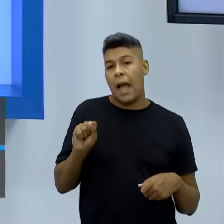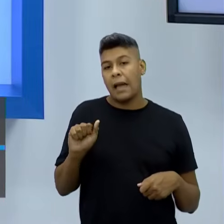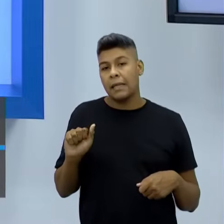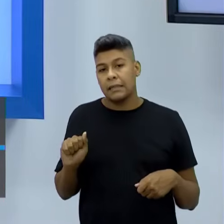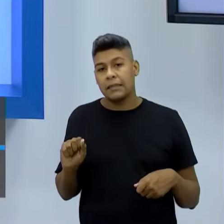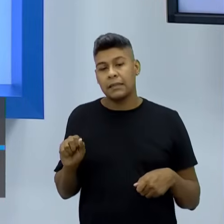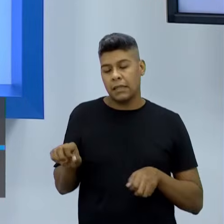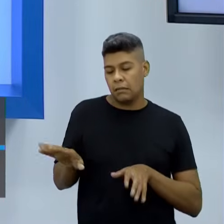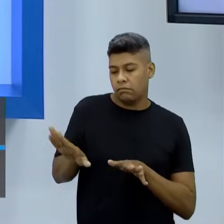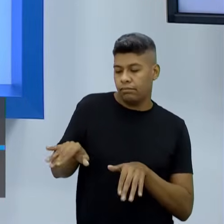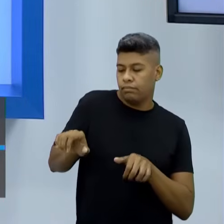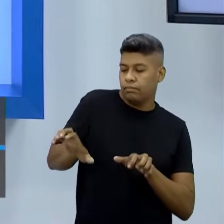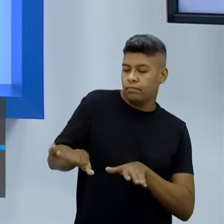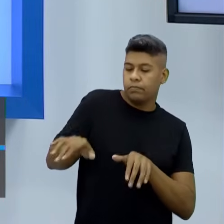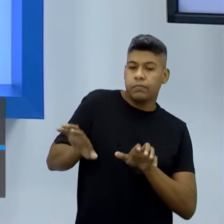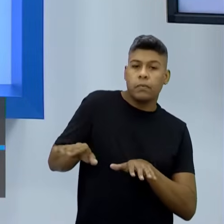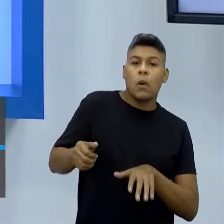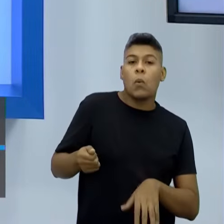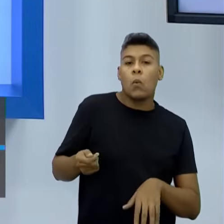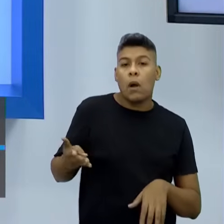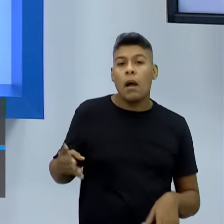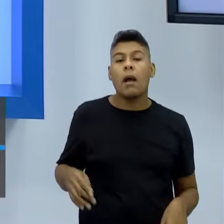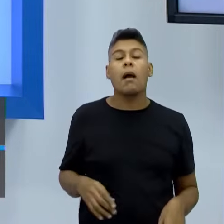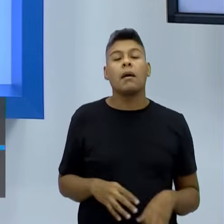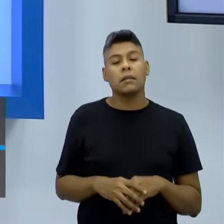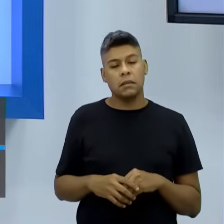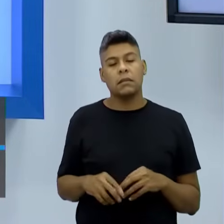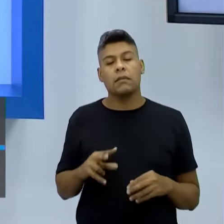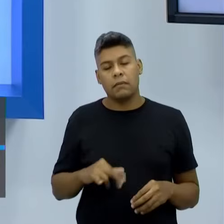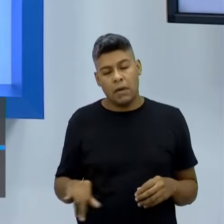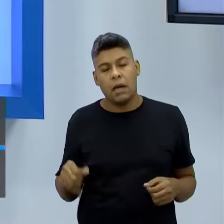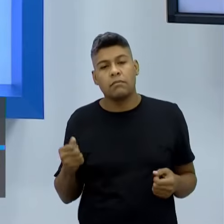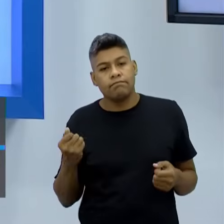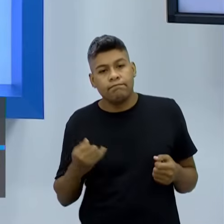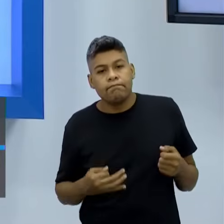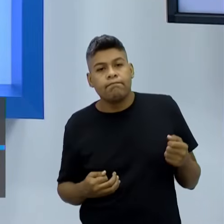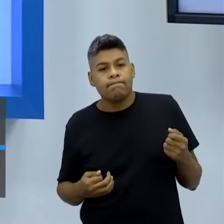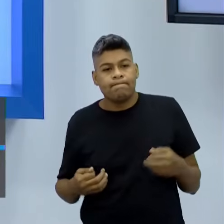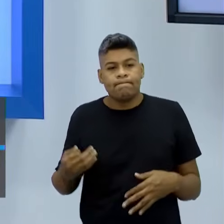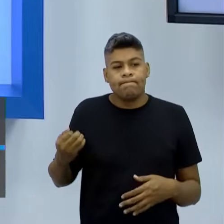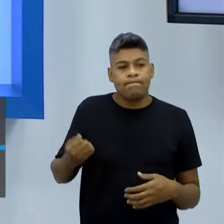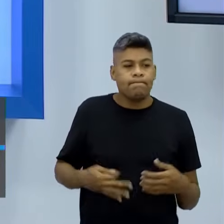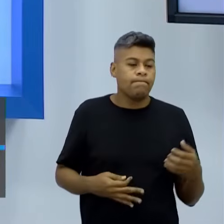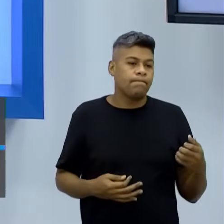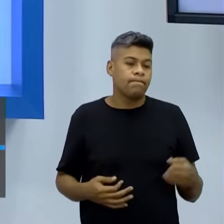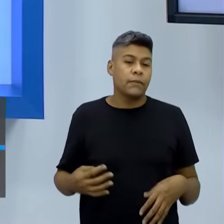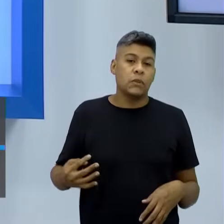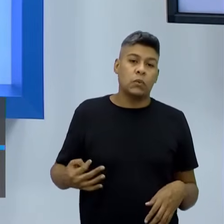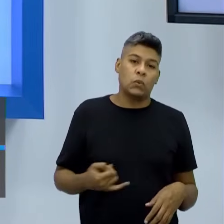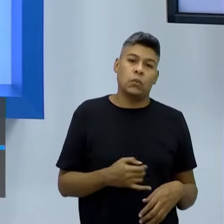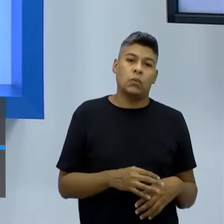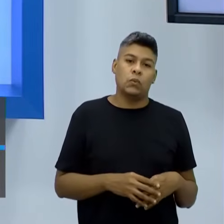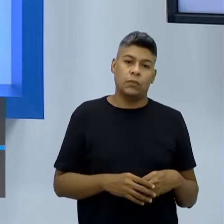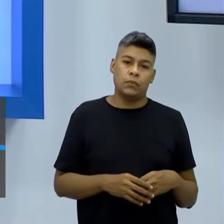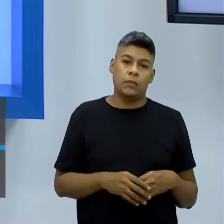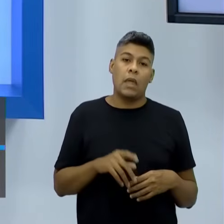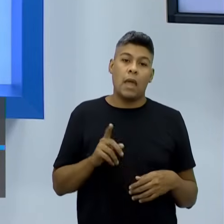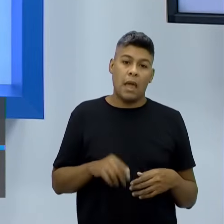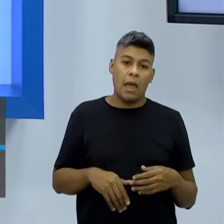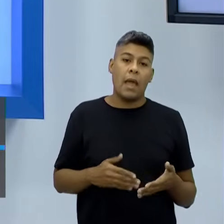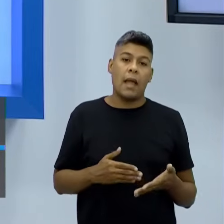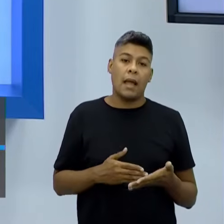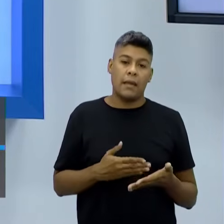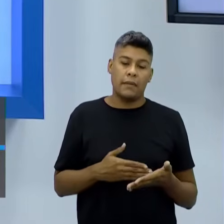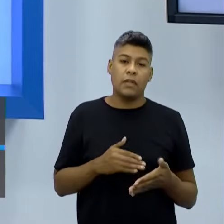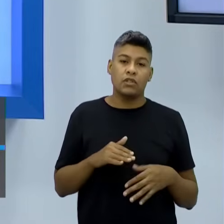tem ou não antenas, e aí ele vai descrevendo então todo o animal. Isso, né, é um caderno então